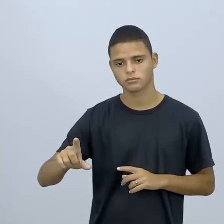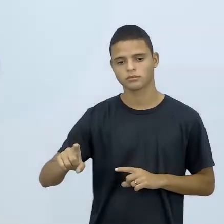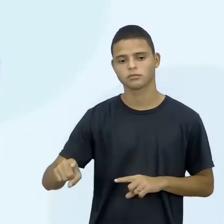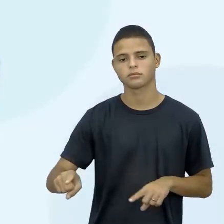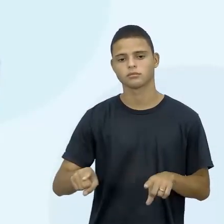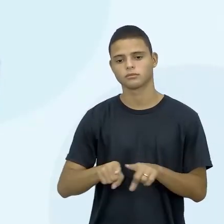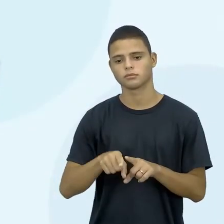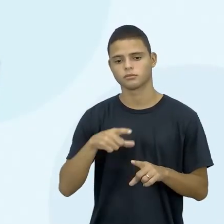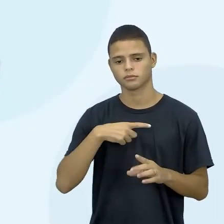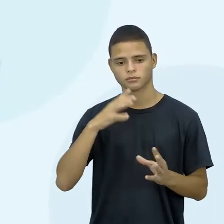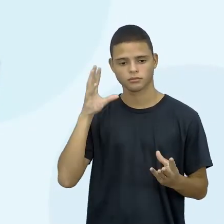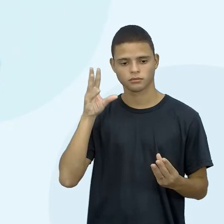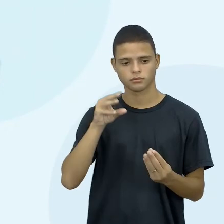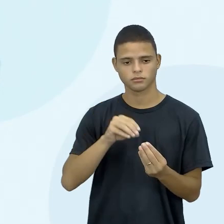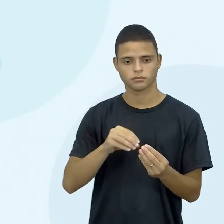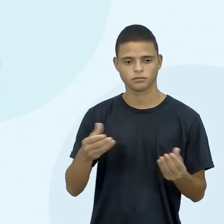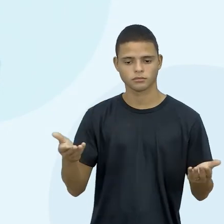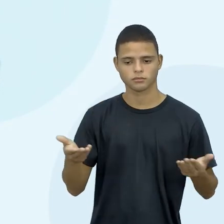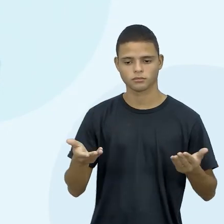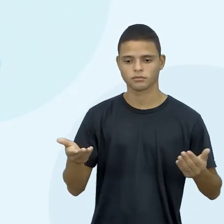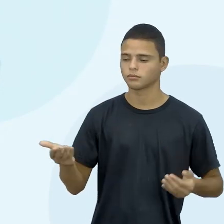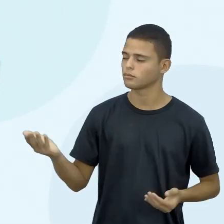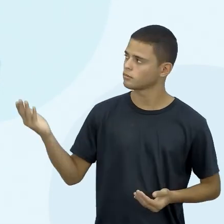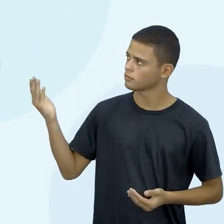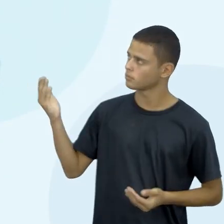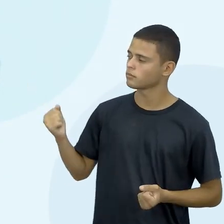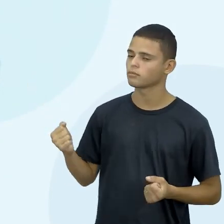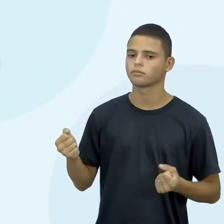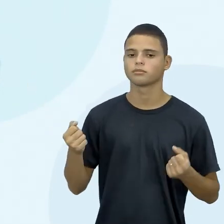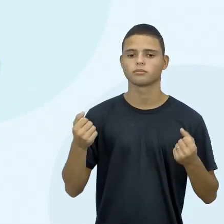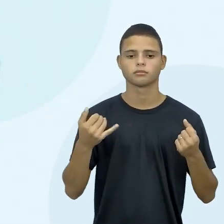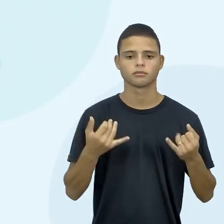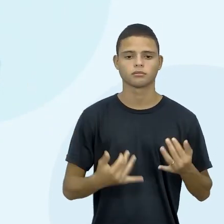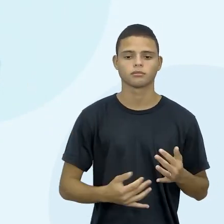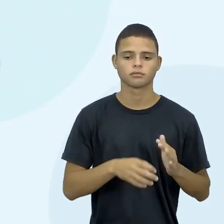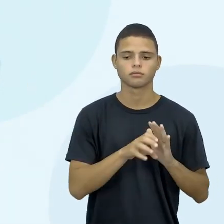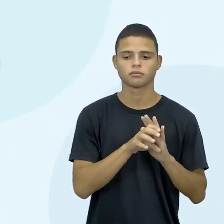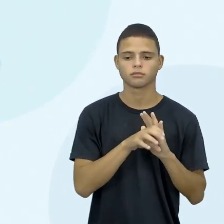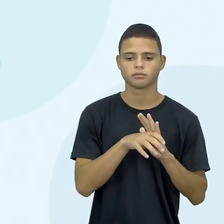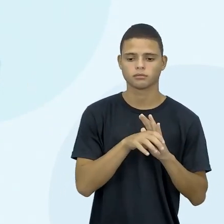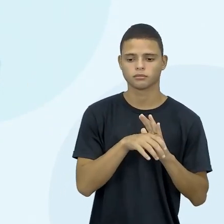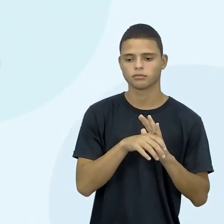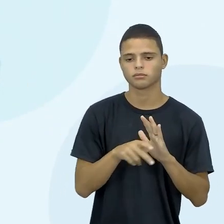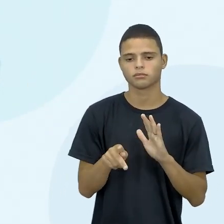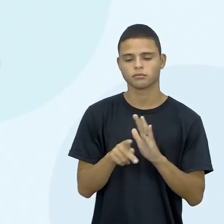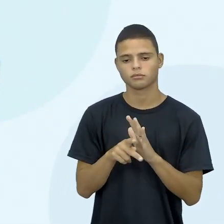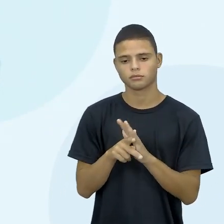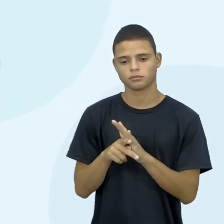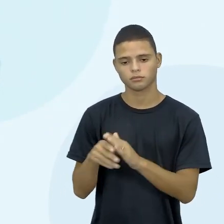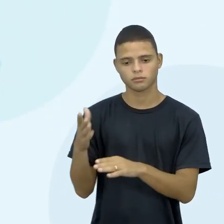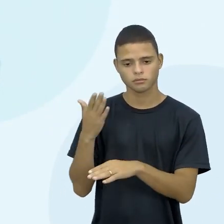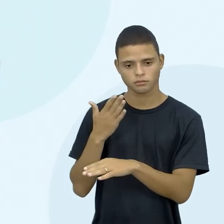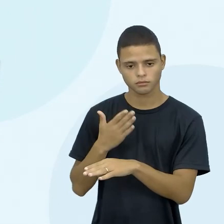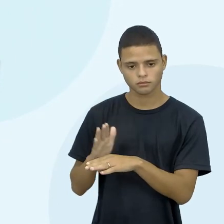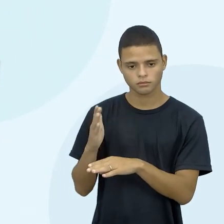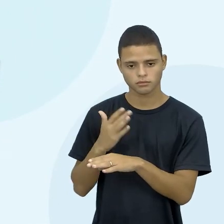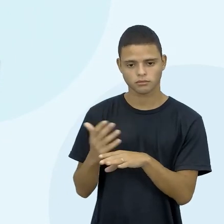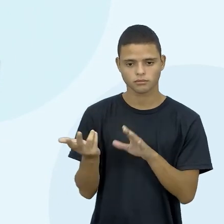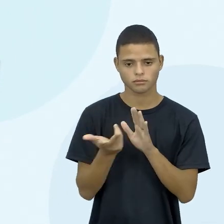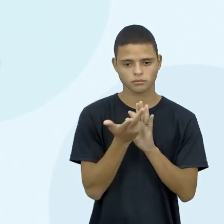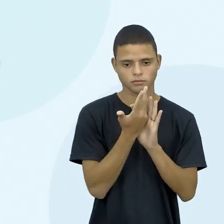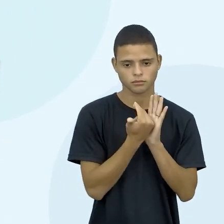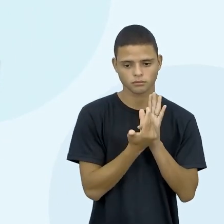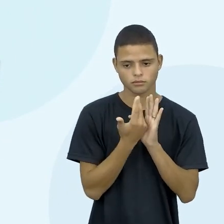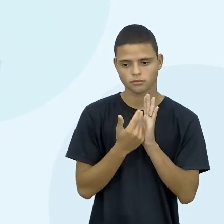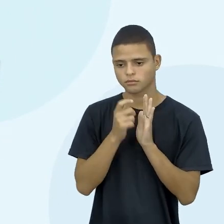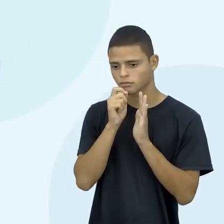nosso resuminho, né, de hoje. Então fizemos uma contextualização da prática com a imagem da